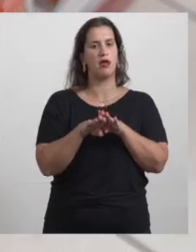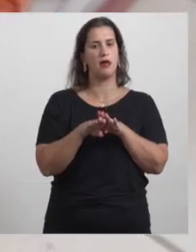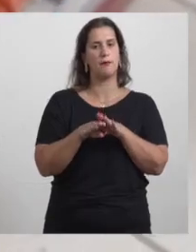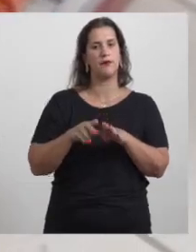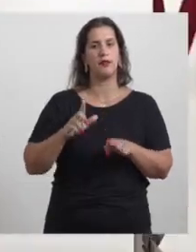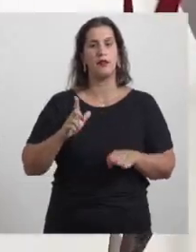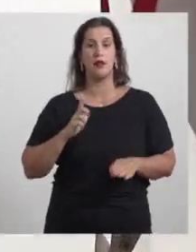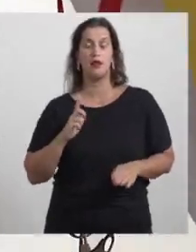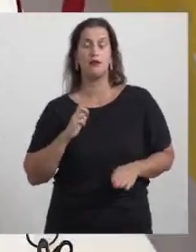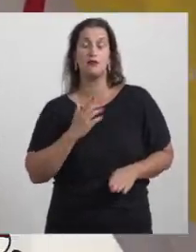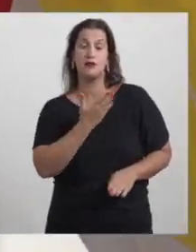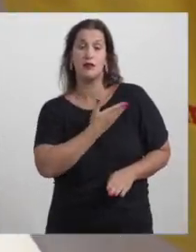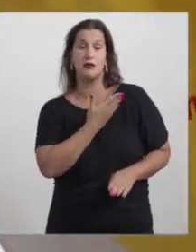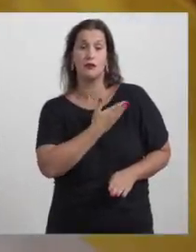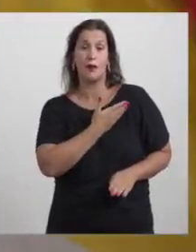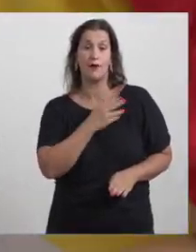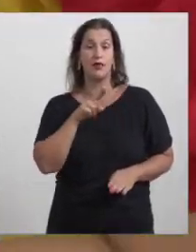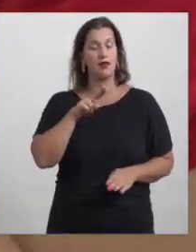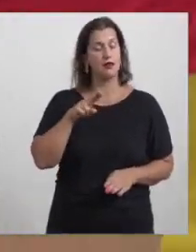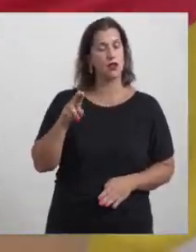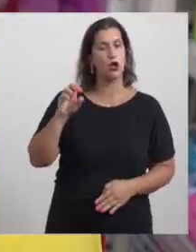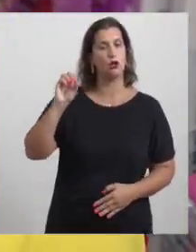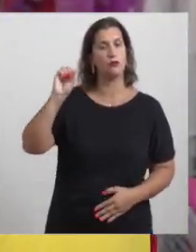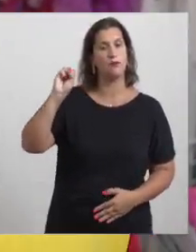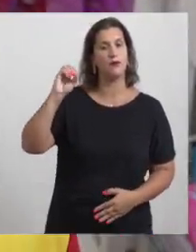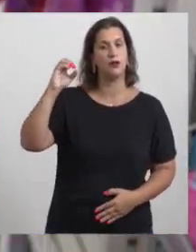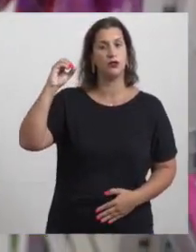gás, atadura.